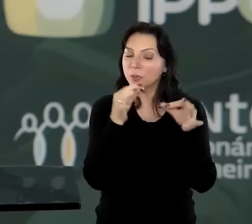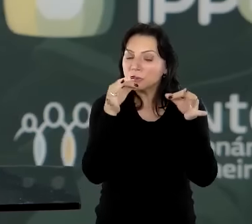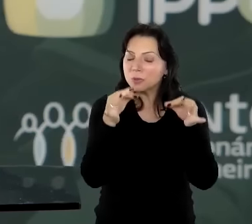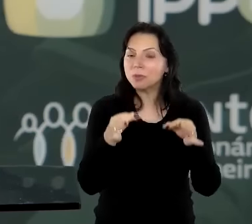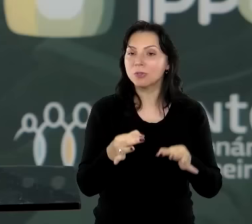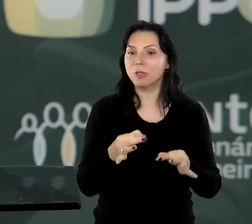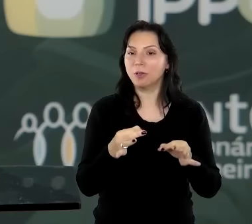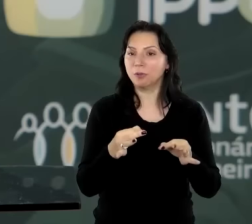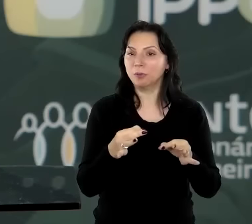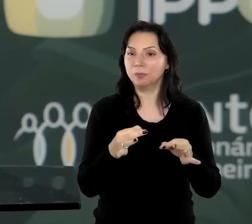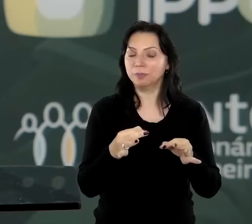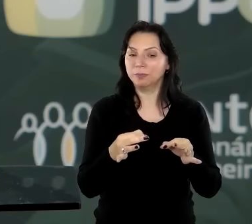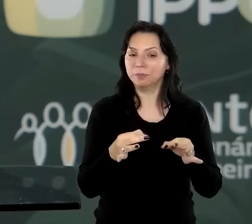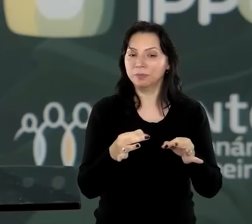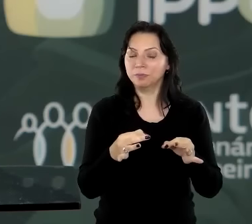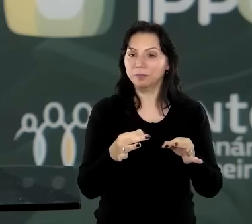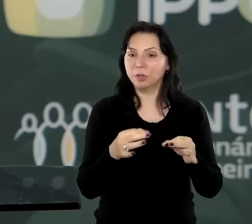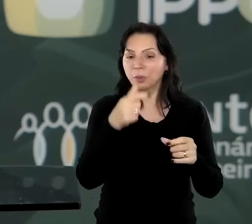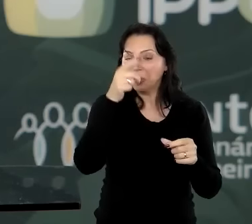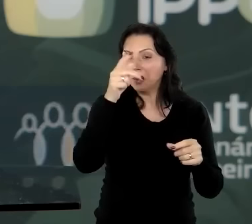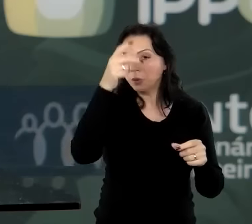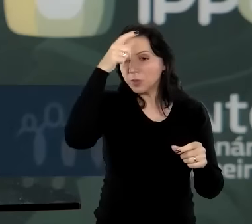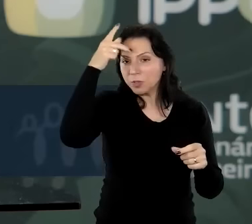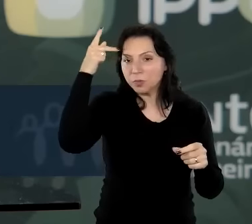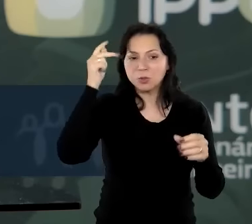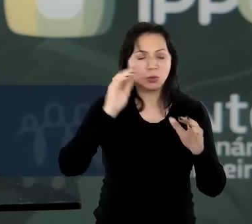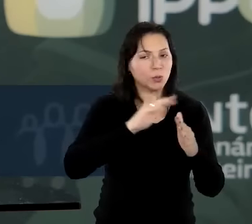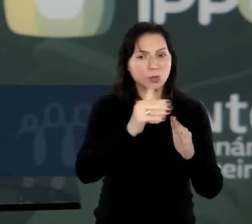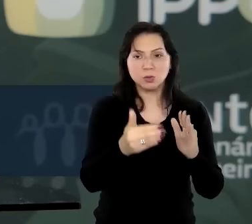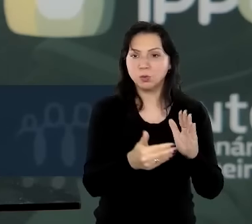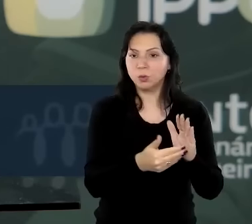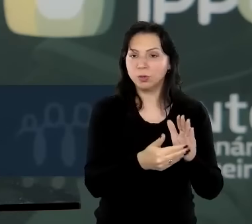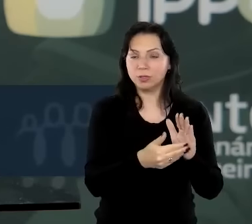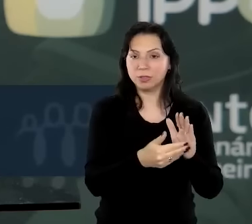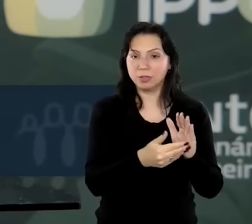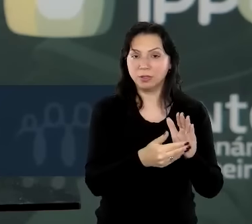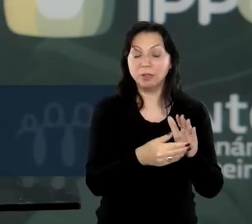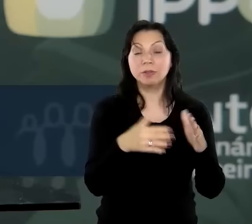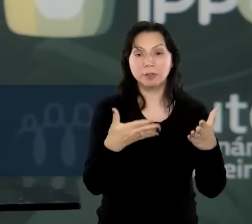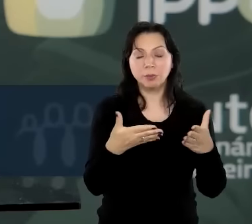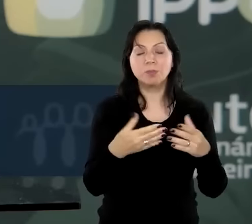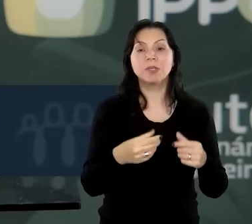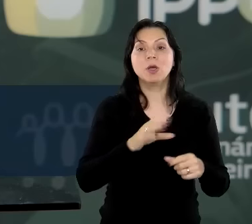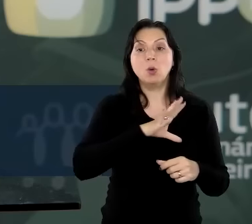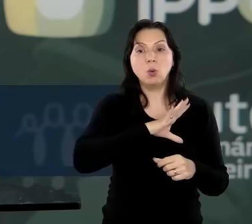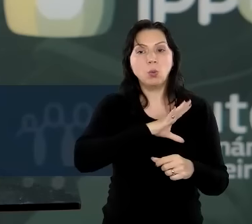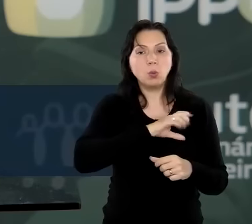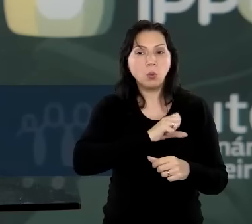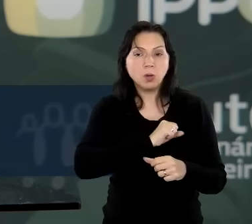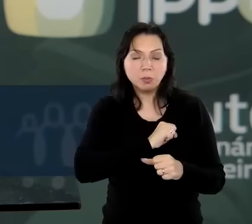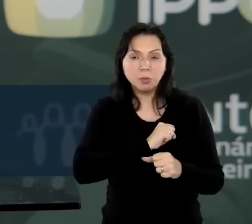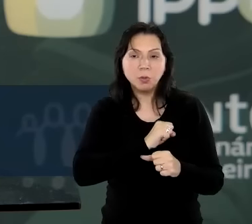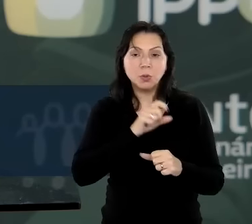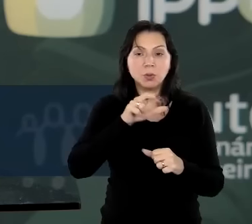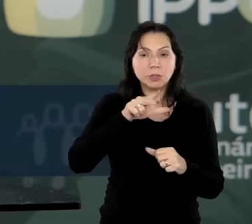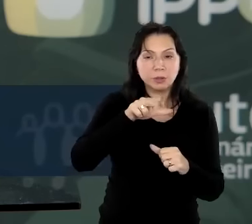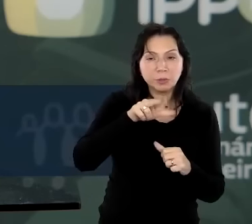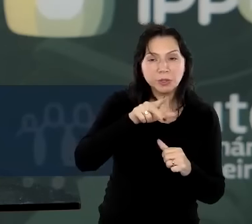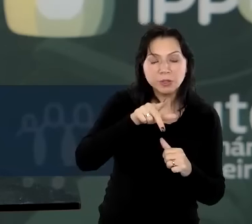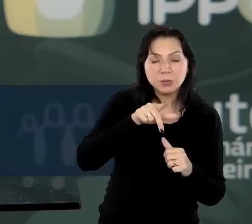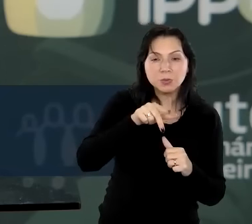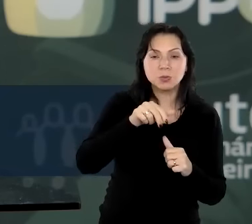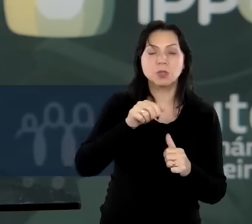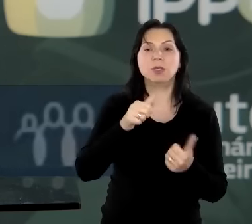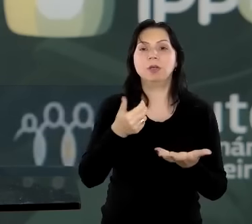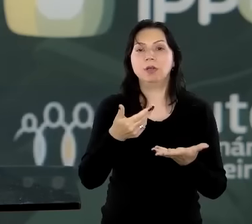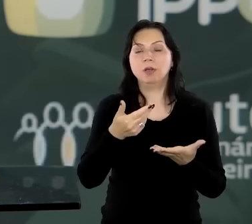versículo primeiro. Seja constante o amor fraternal. A palavra amor aqui não